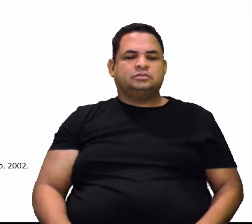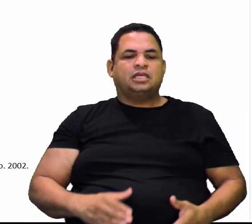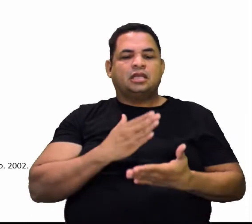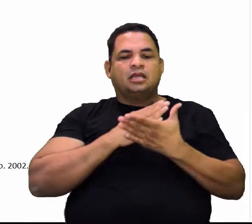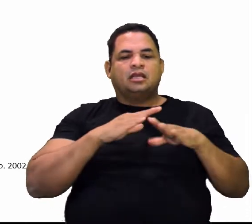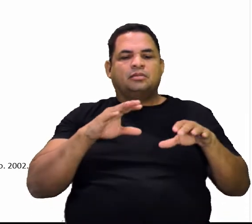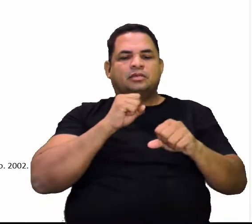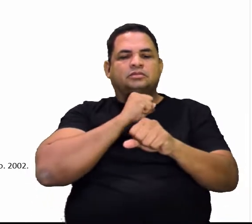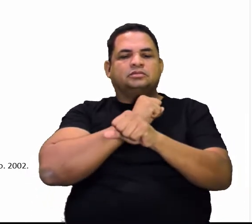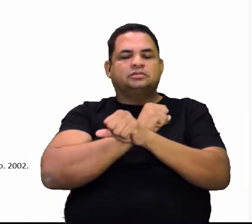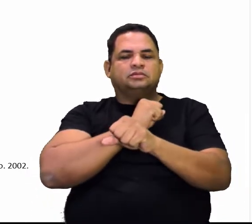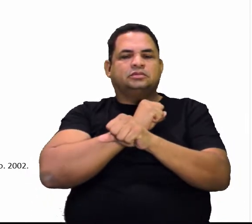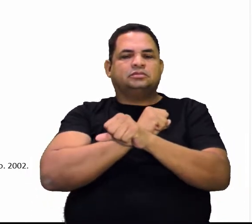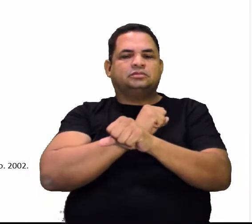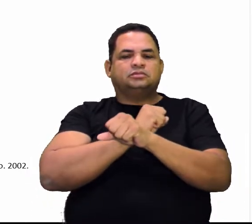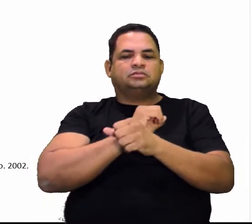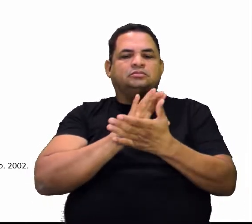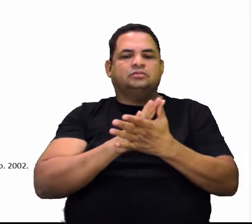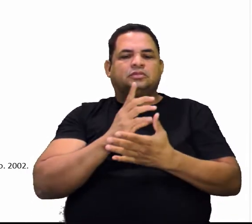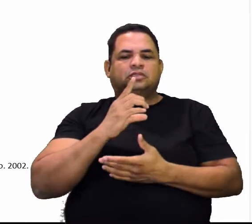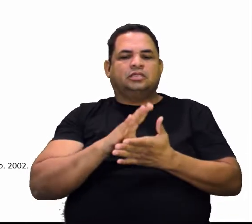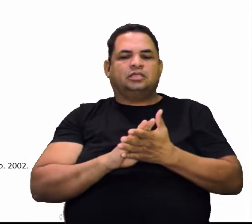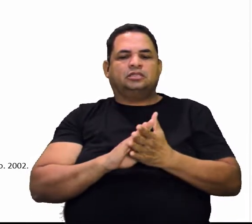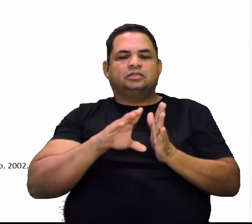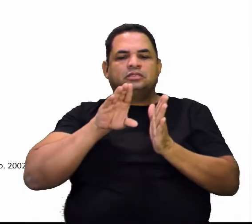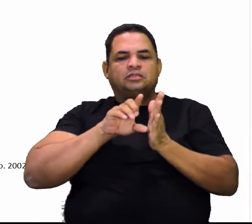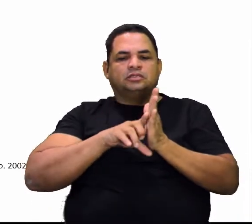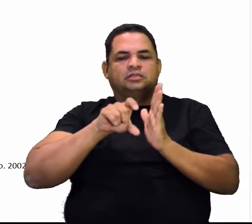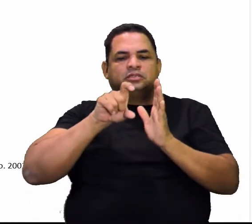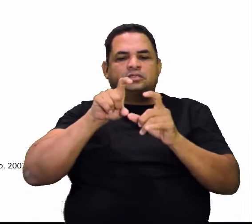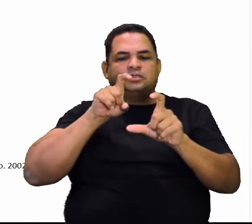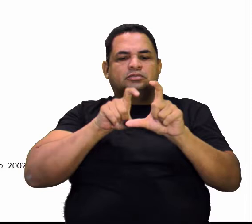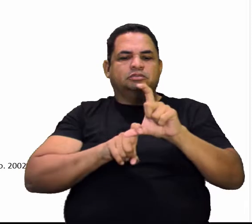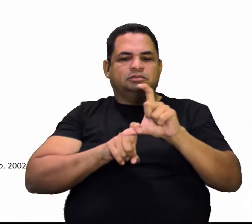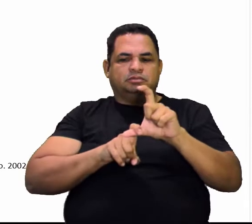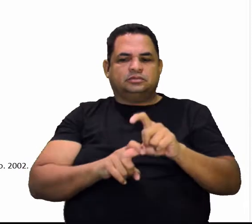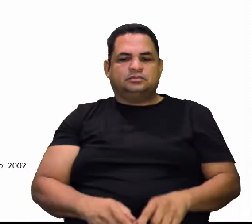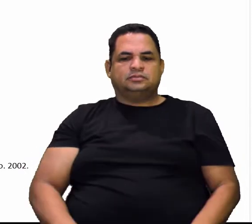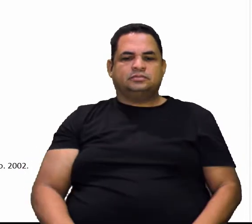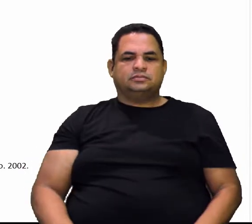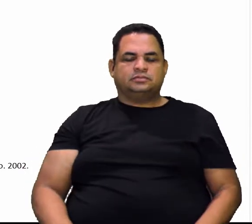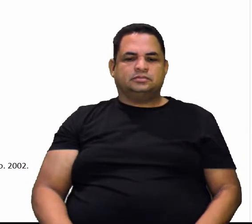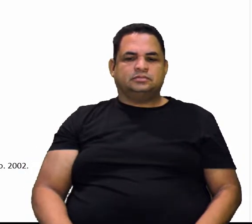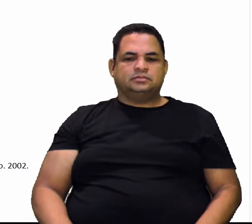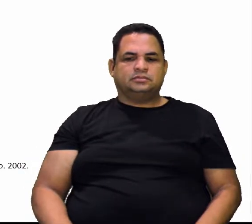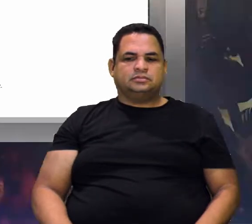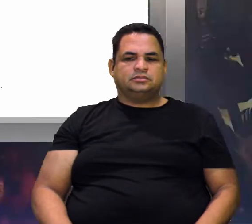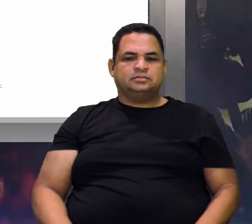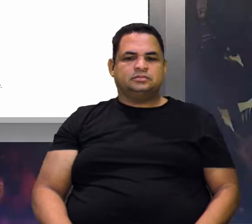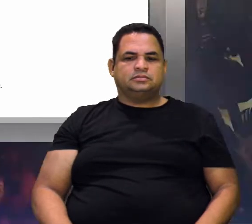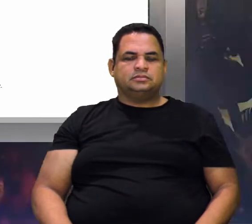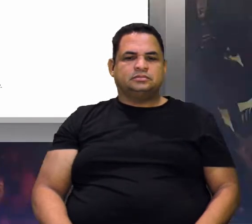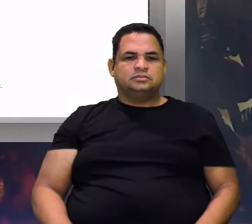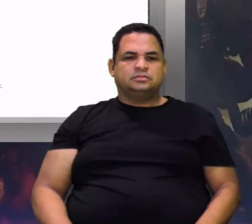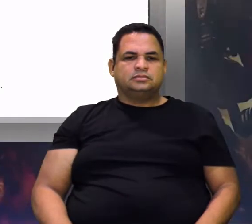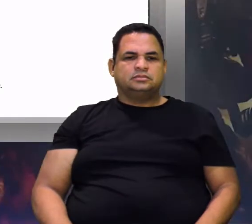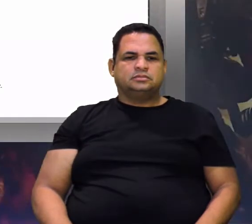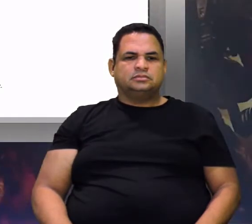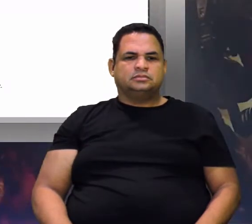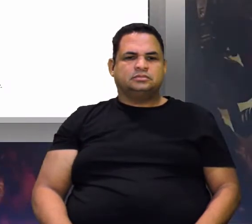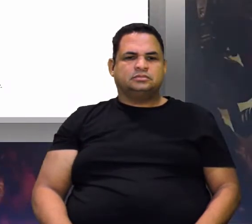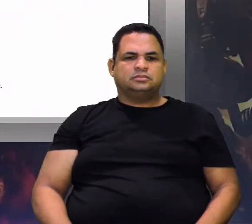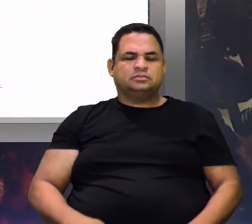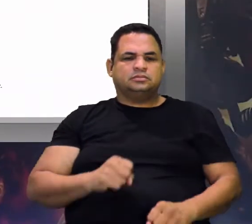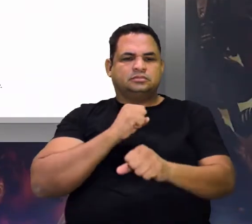aboliu a escravidão por dívida, porque era um outro tipo de escravidão. Vem cá, deixa eu fazer um parênteses para vocês aqui rapidinho.